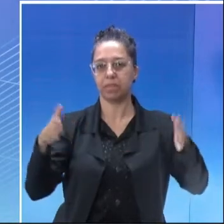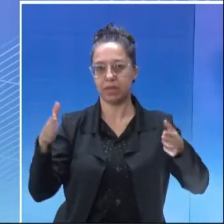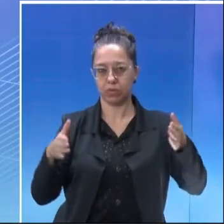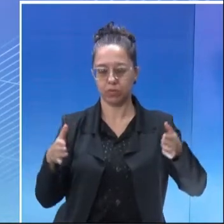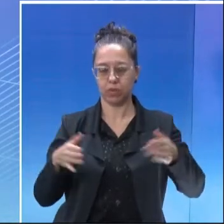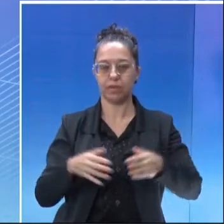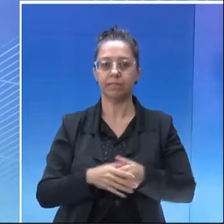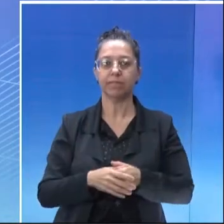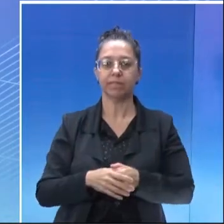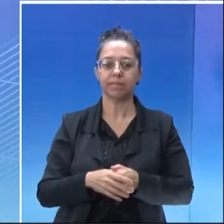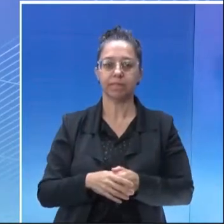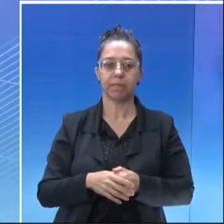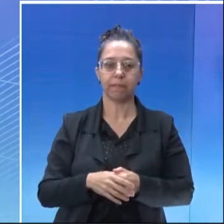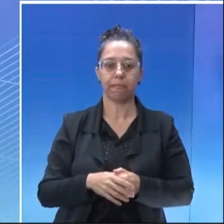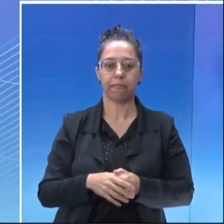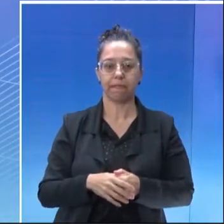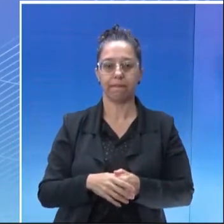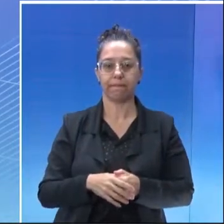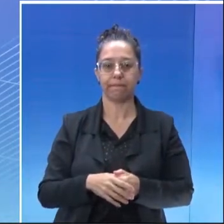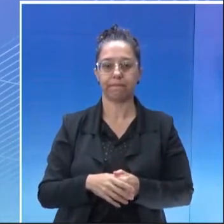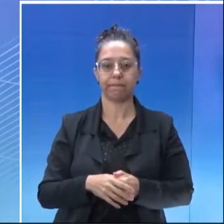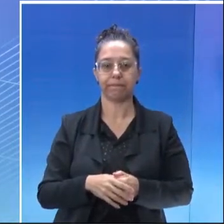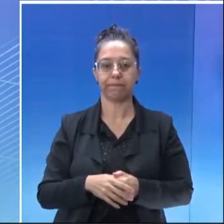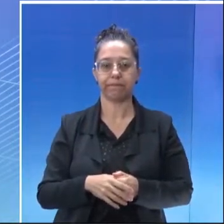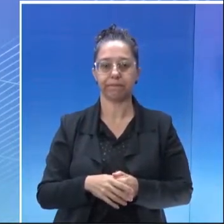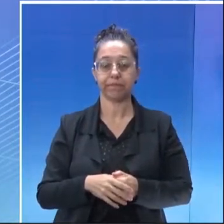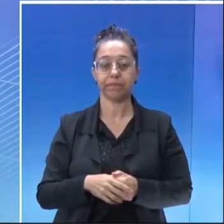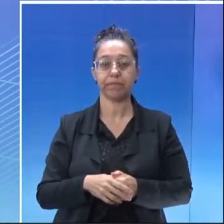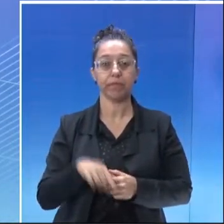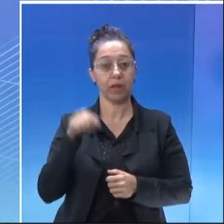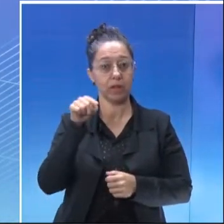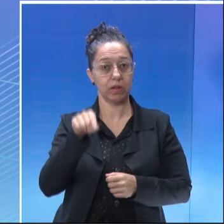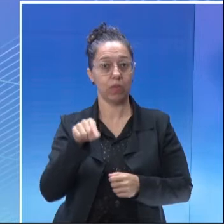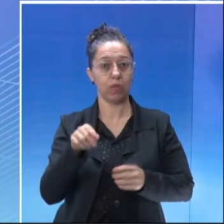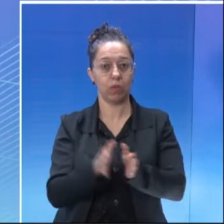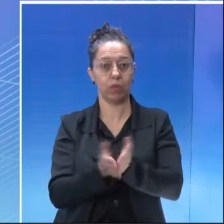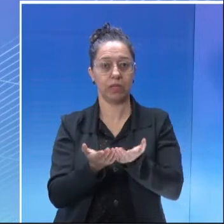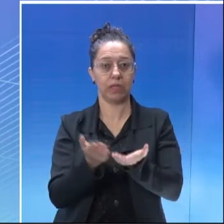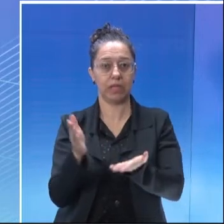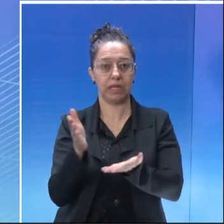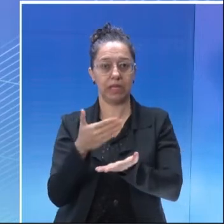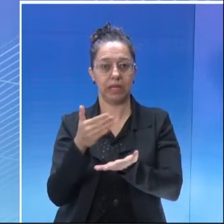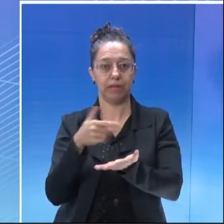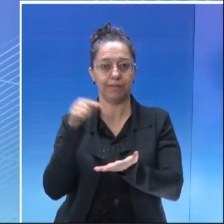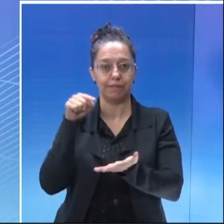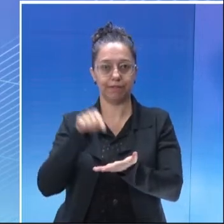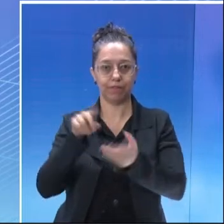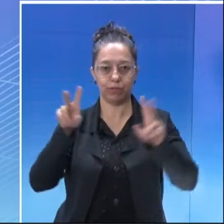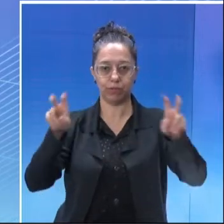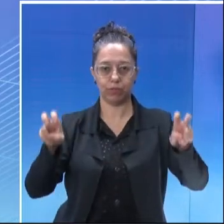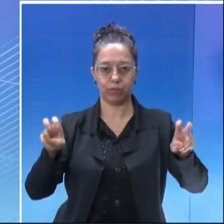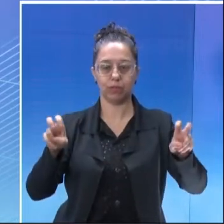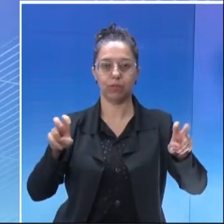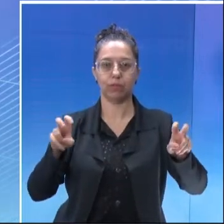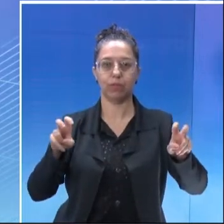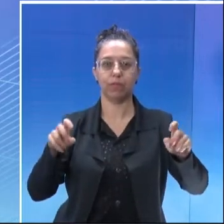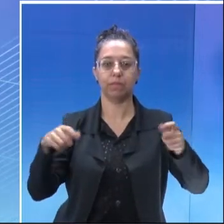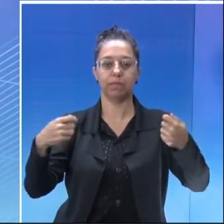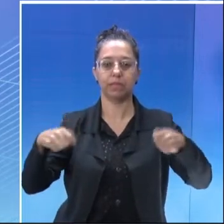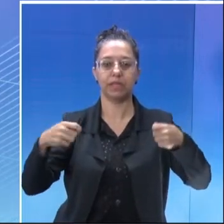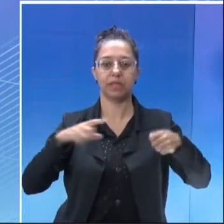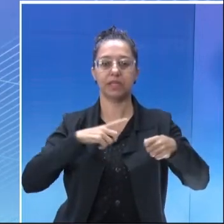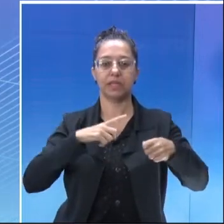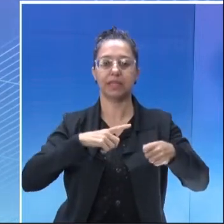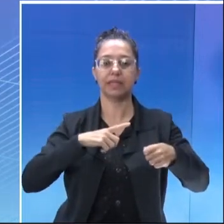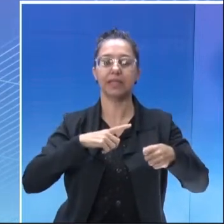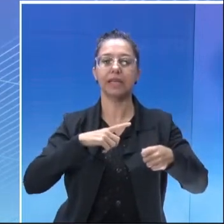aula em Maquiavel, O Príncipe, aqui está outro, o Discurso do Método. Nesse livro ele fala também que nós temos que ter a